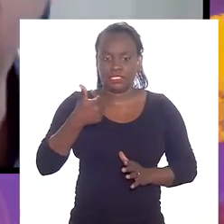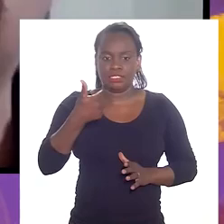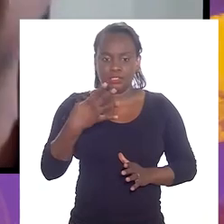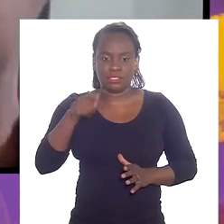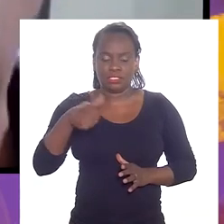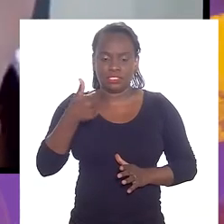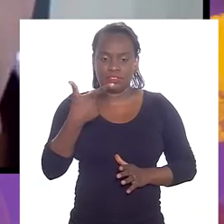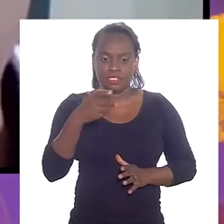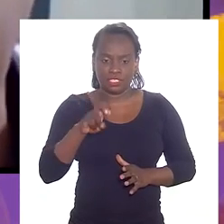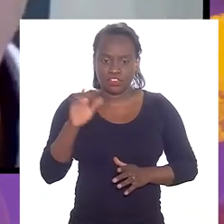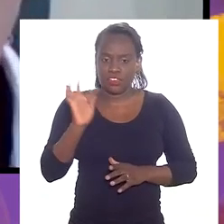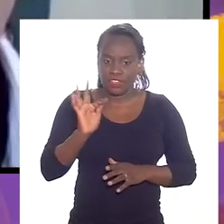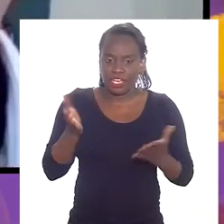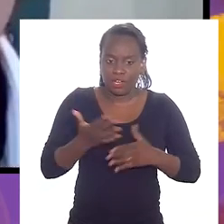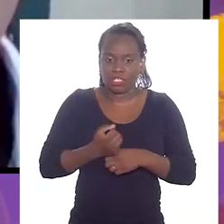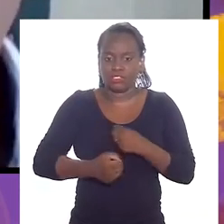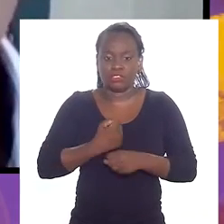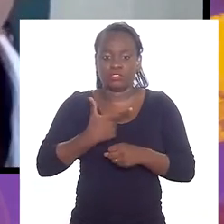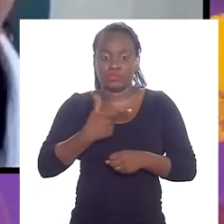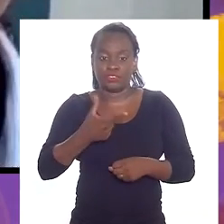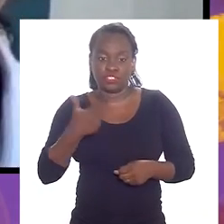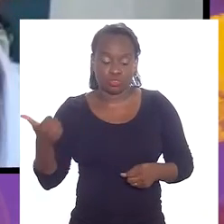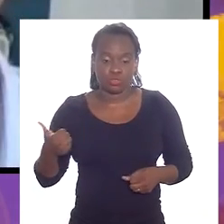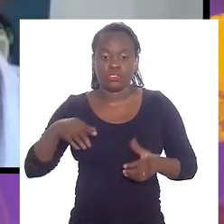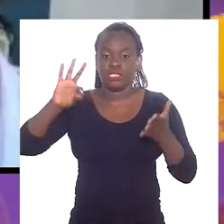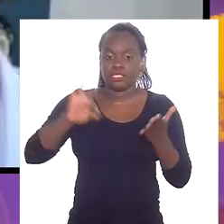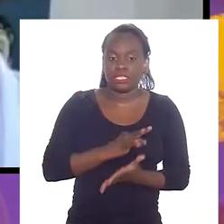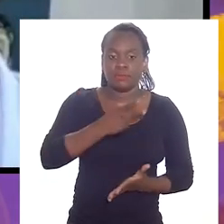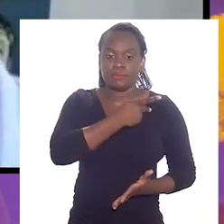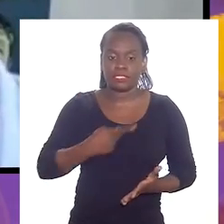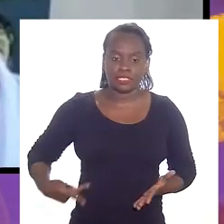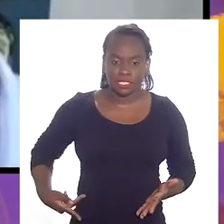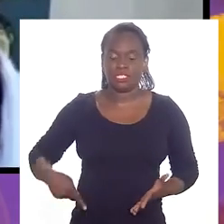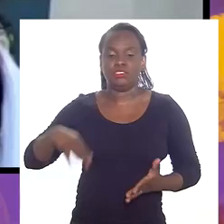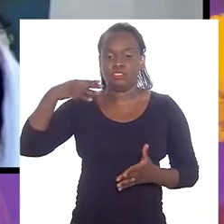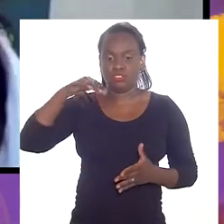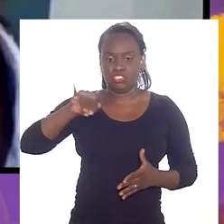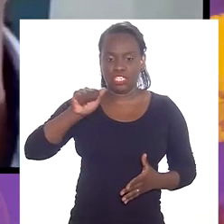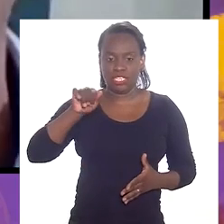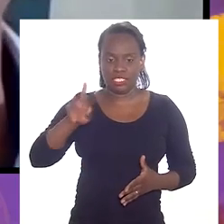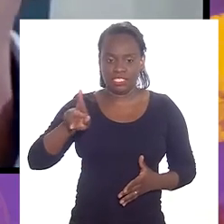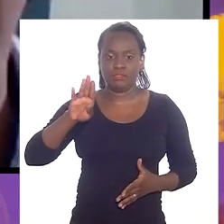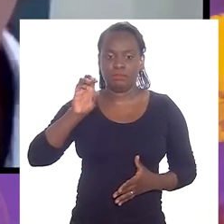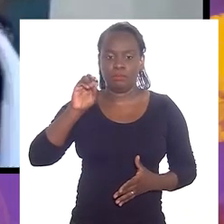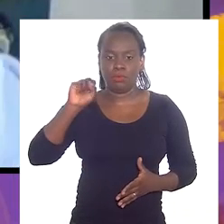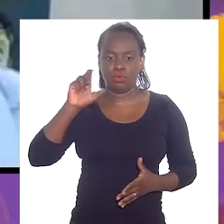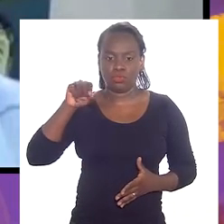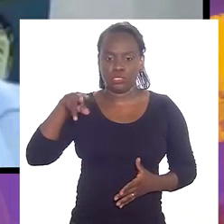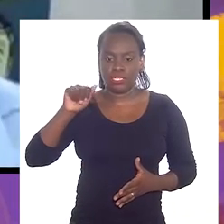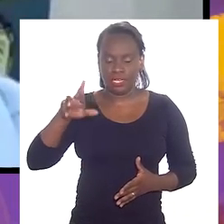14125 de Fevereiro deste ano de 2021 assinada pelo presidente da república Jair bolsonaro